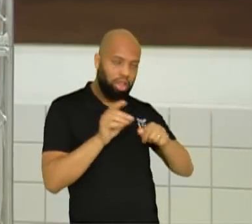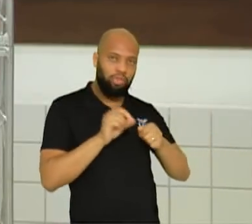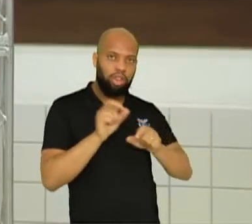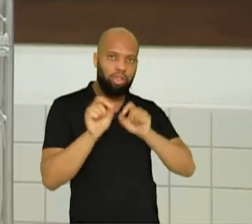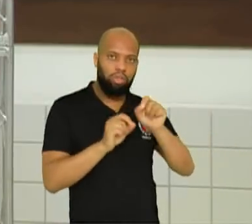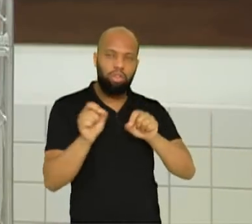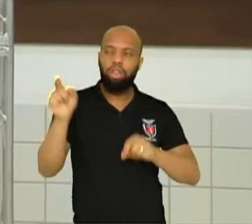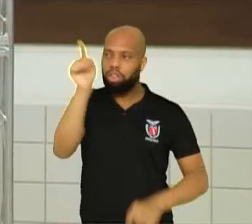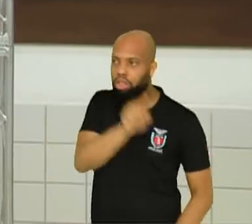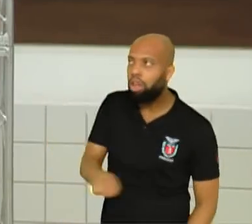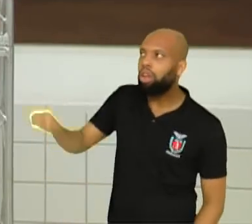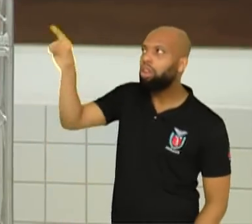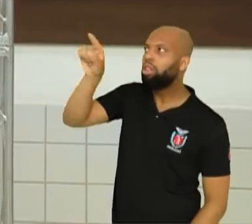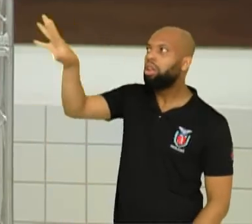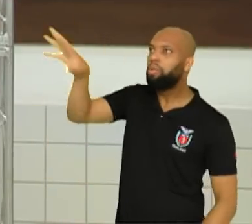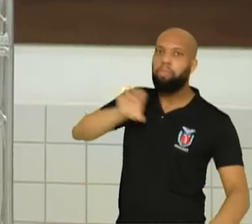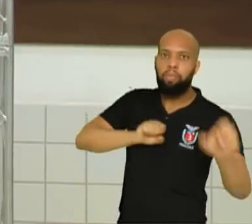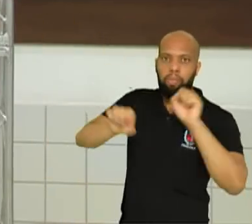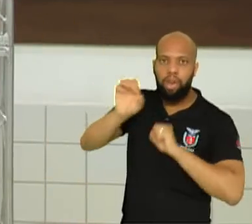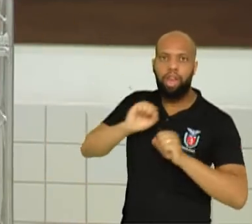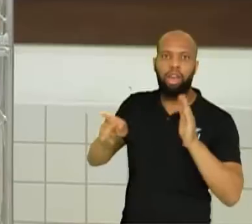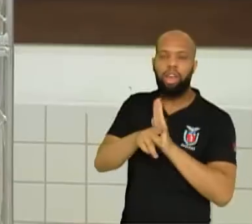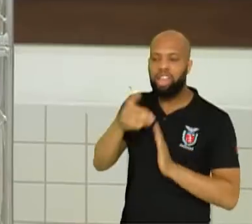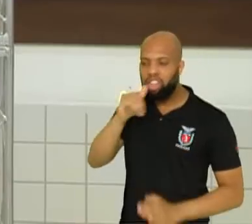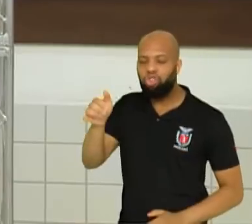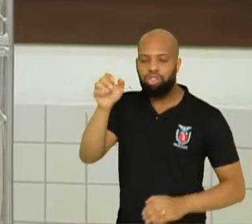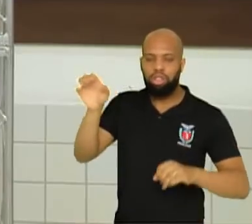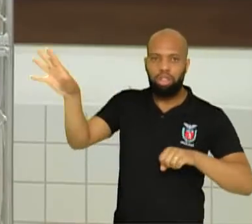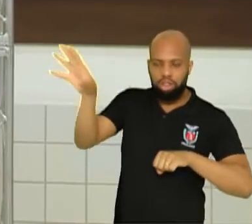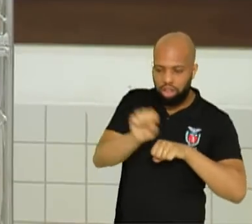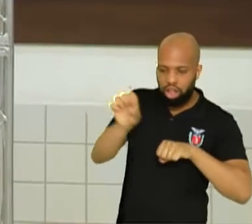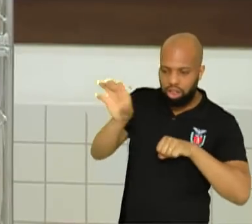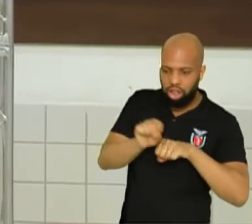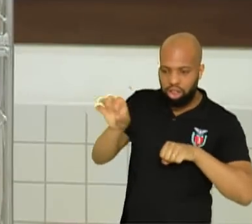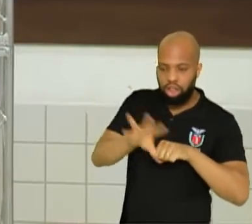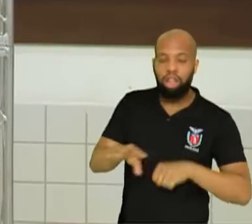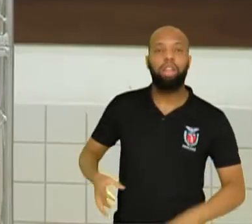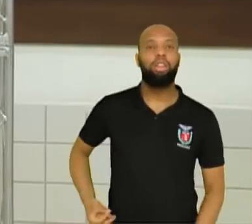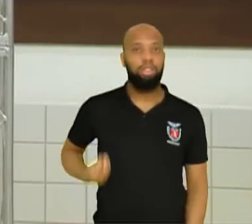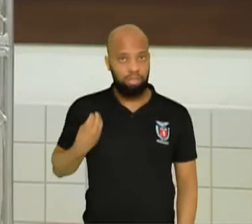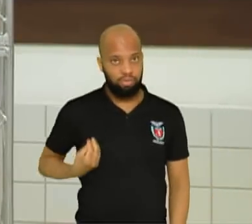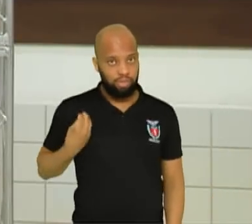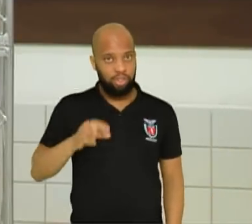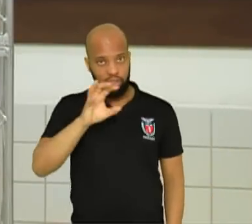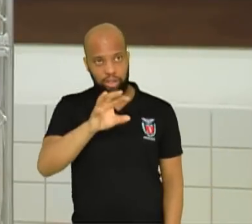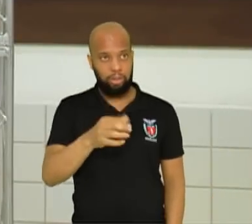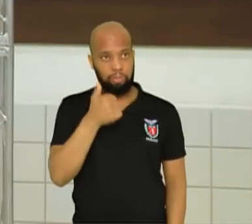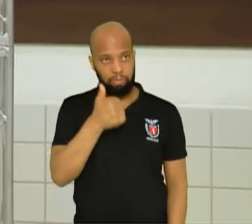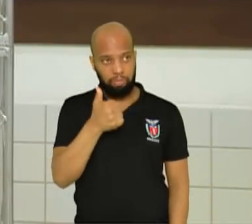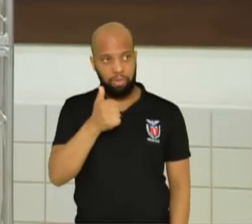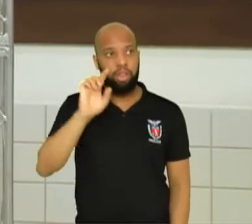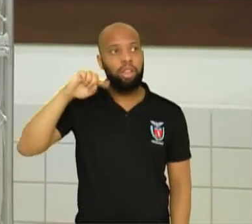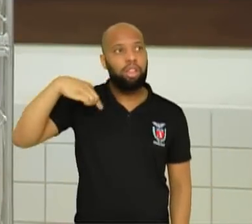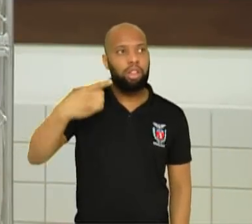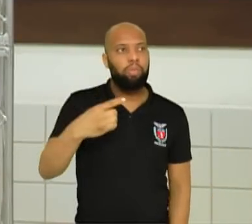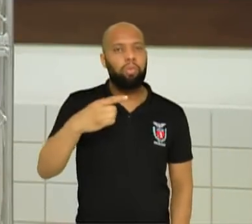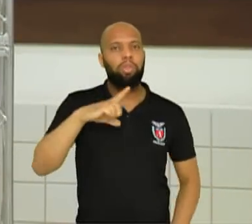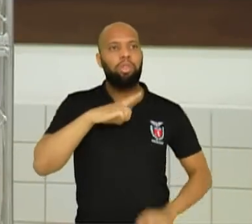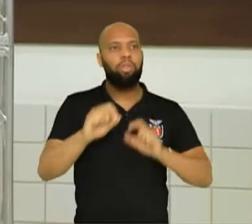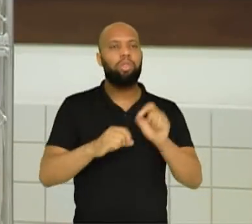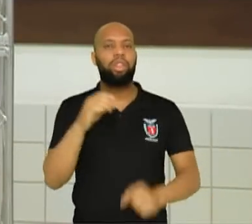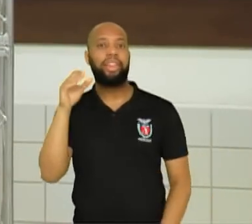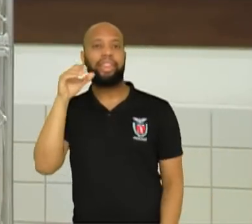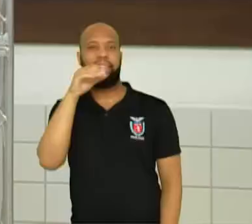fotossíntese. Isso vai dando para ele um tipo de alimento. E aí eles vão vivendo a vida deles ali bem de boa. Quando a água fica